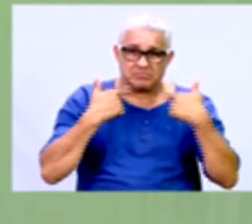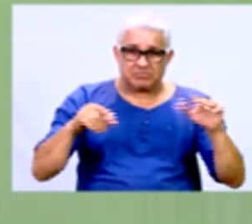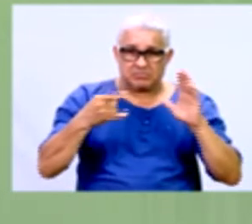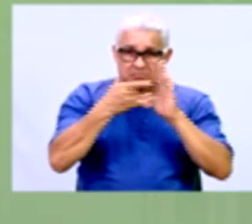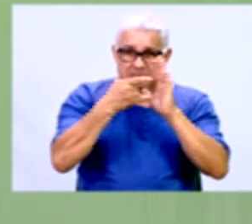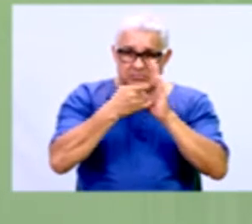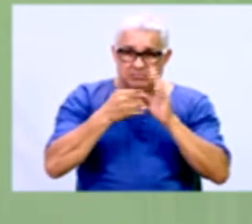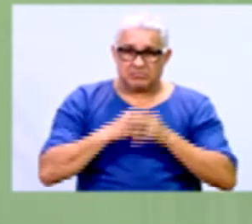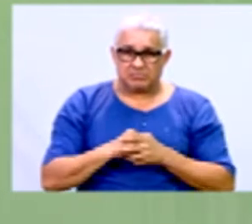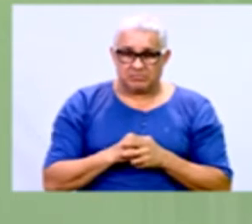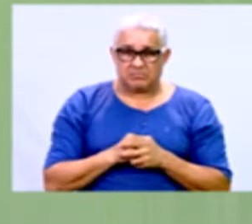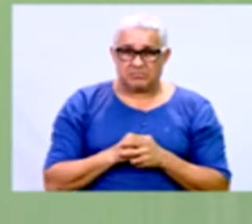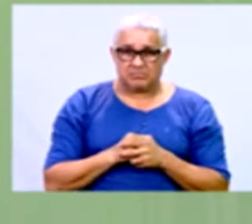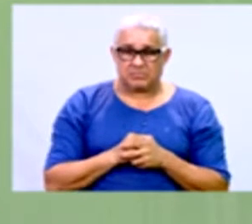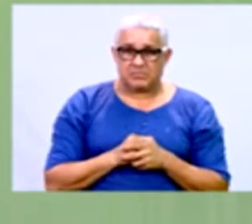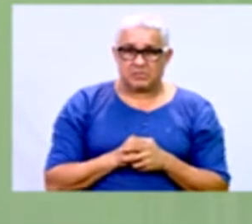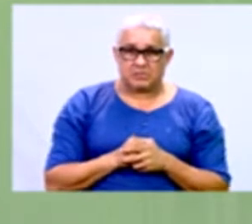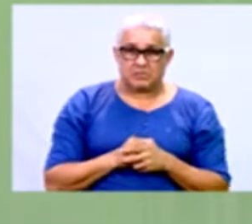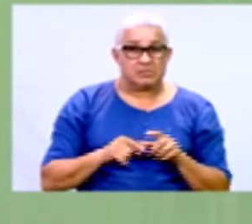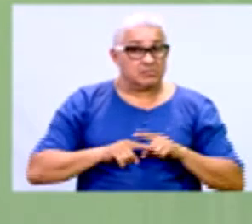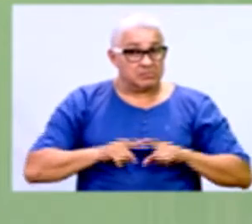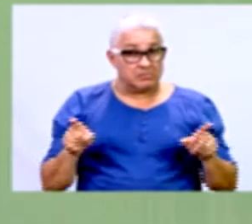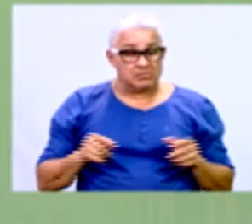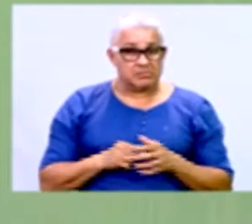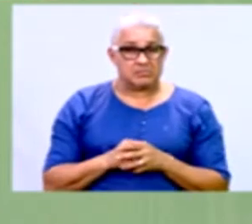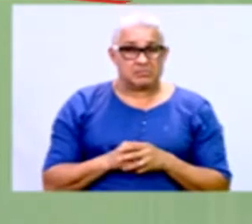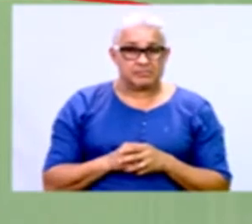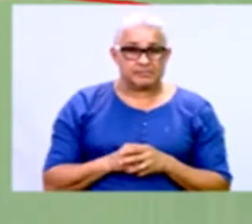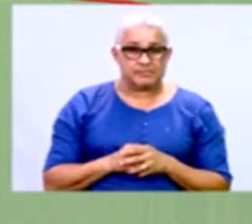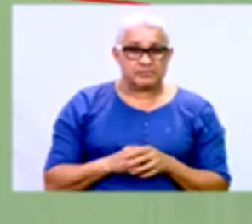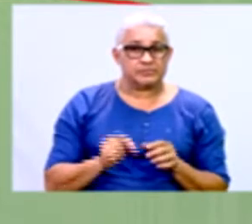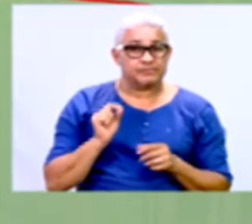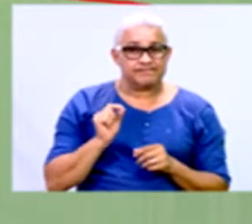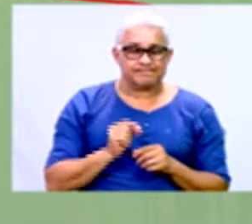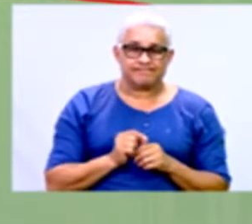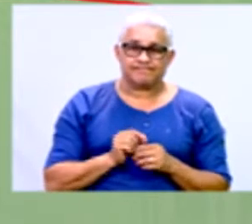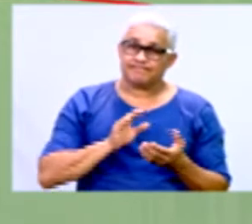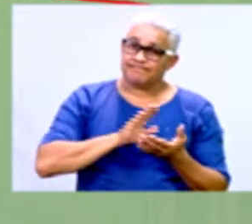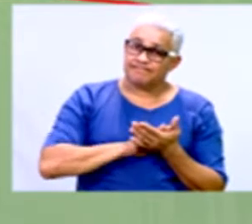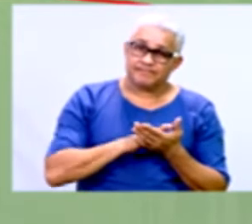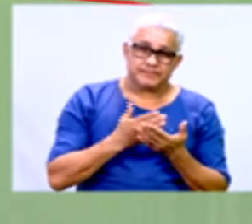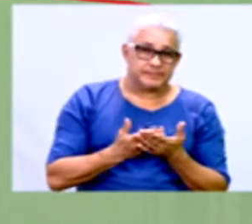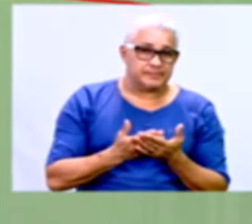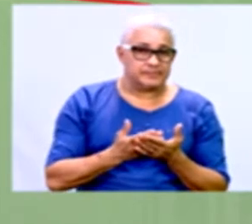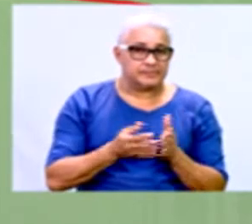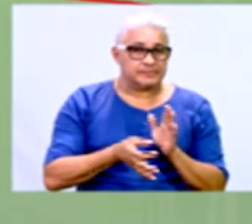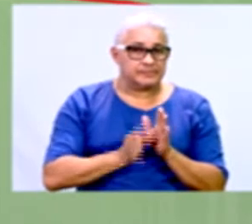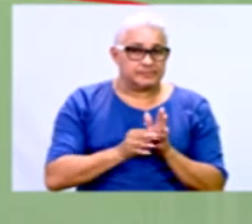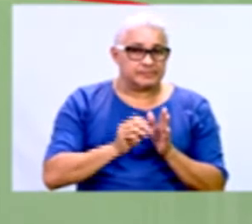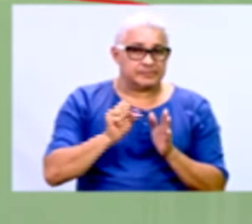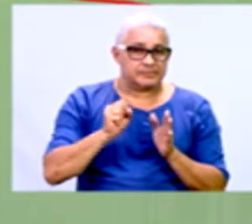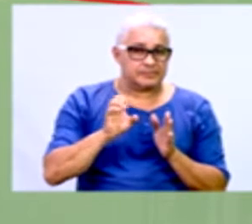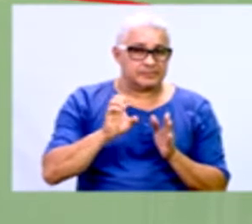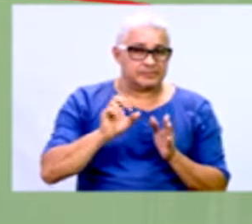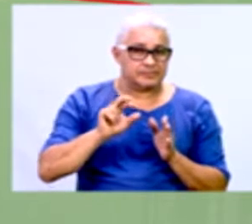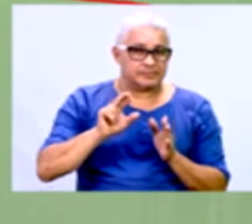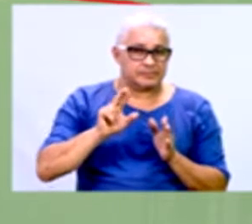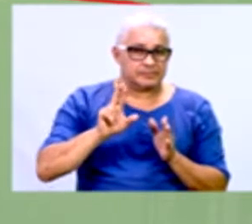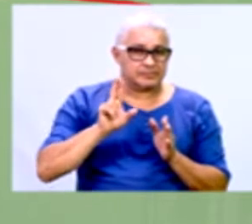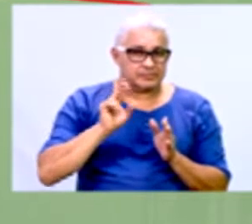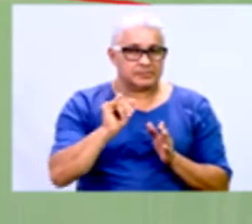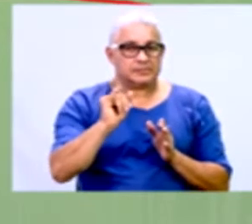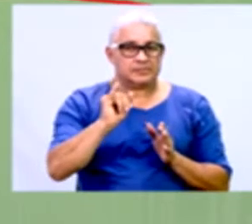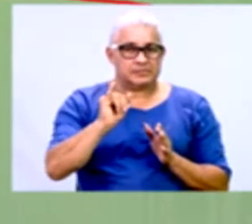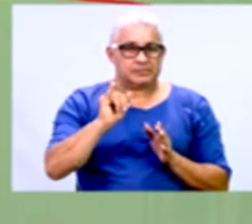programação, certo? Porém, é normalmente interpretado por um JavaScript, certo? Então, por isso que está